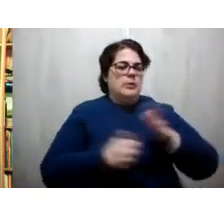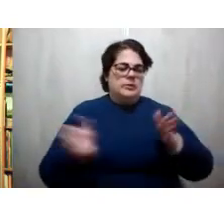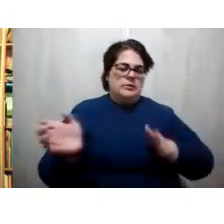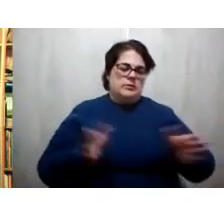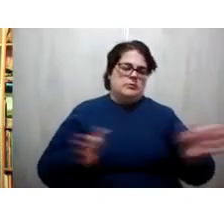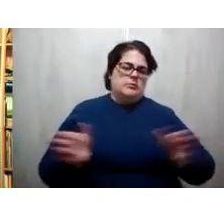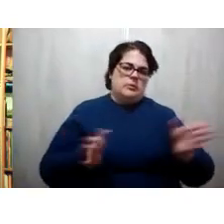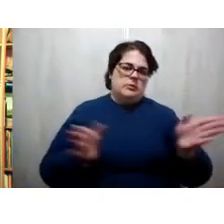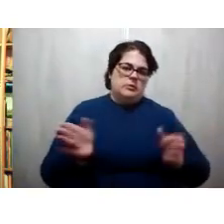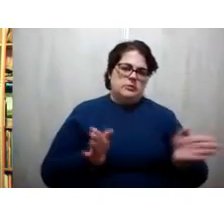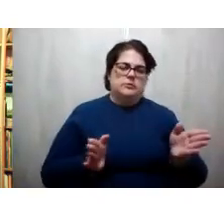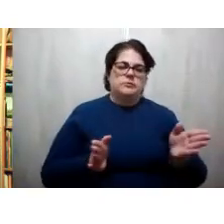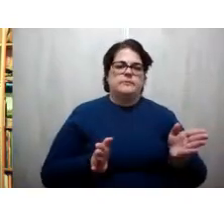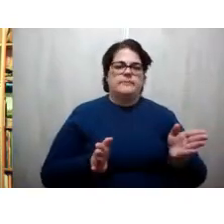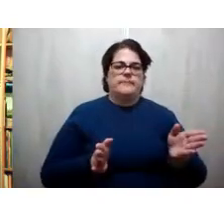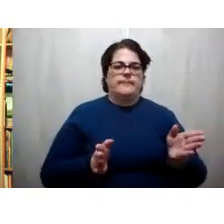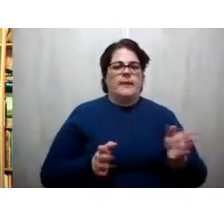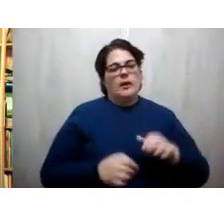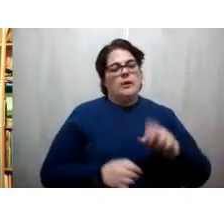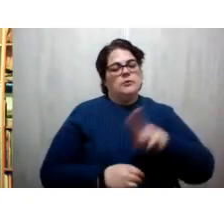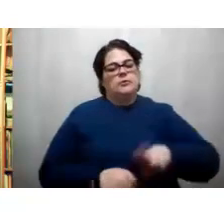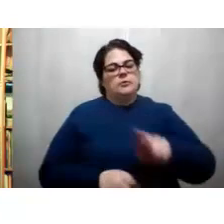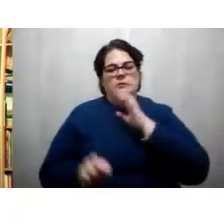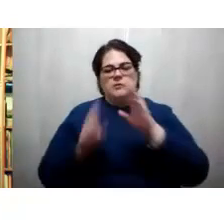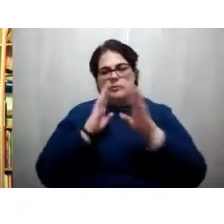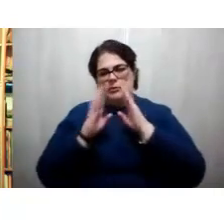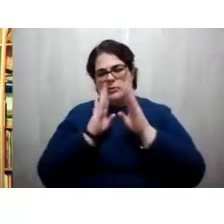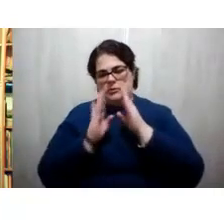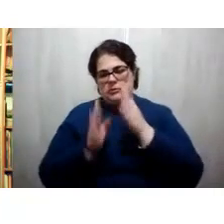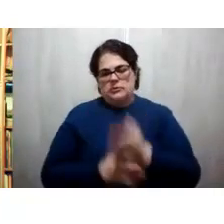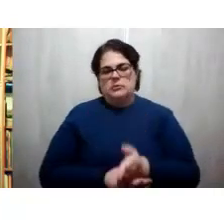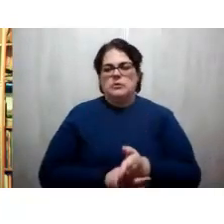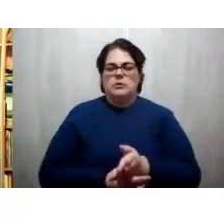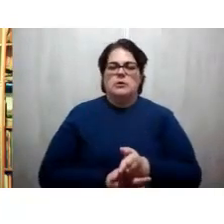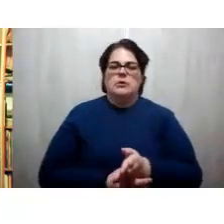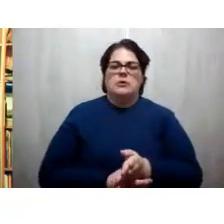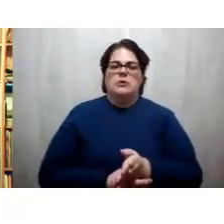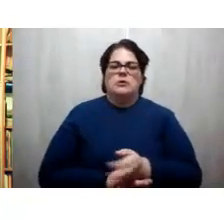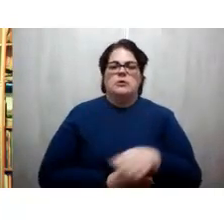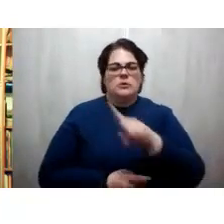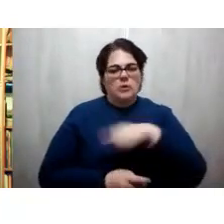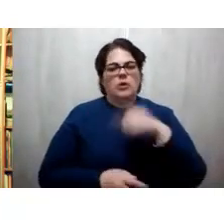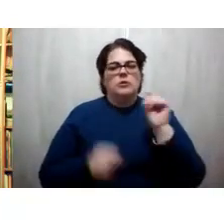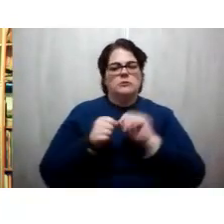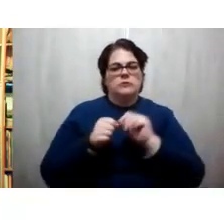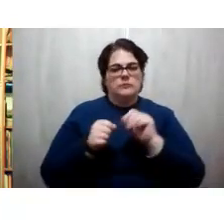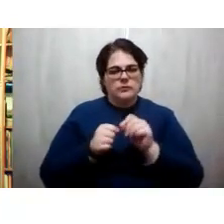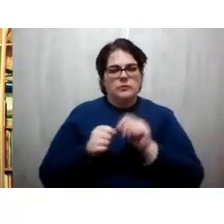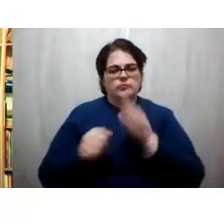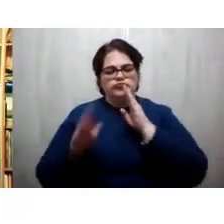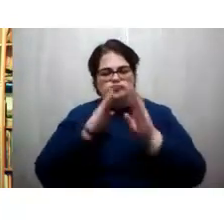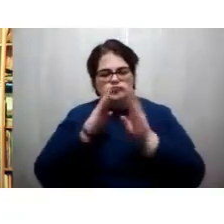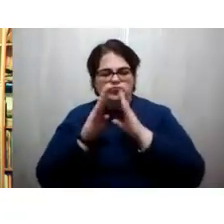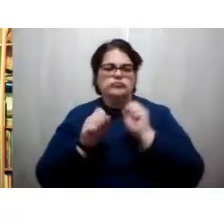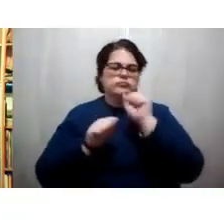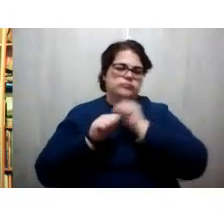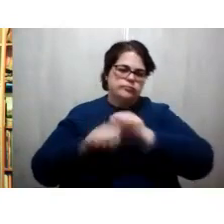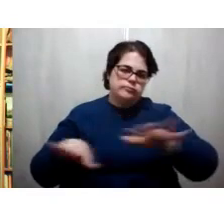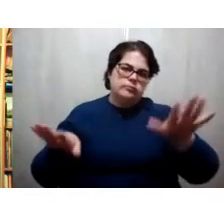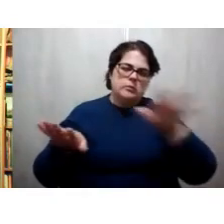mesmo no Facebook, né? Então, foi feita a transmissão pelo Facebook desde